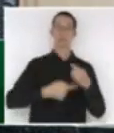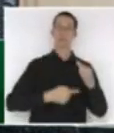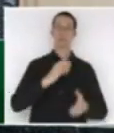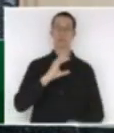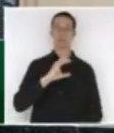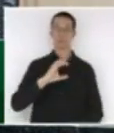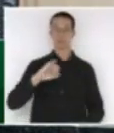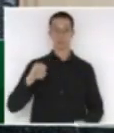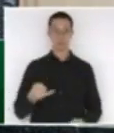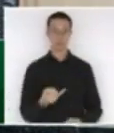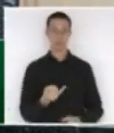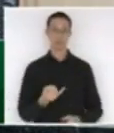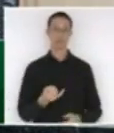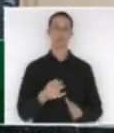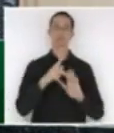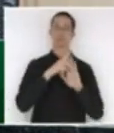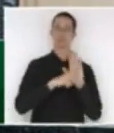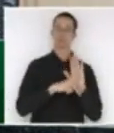número